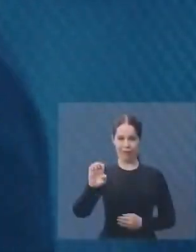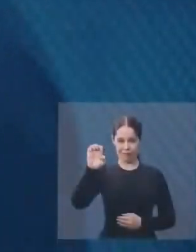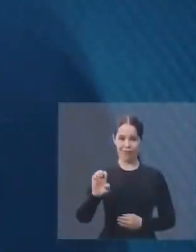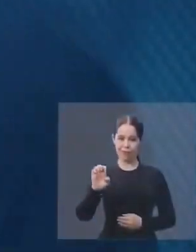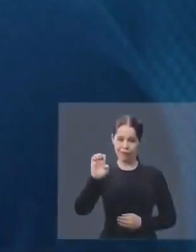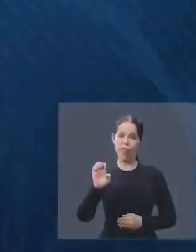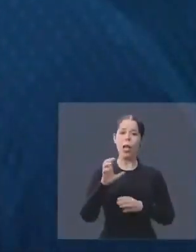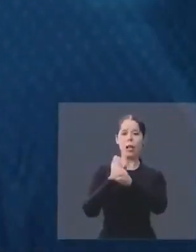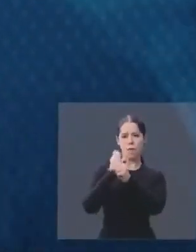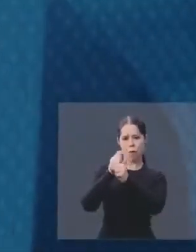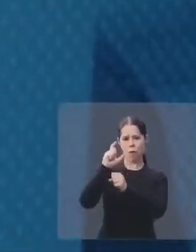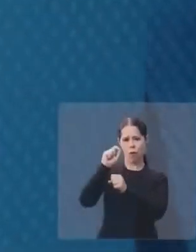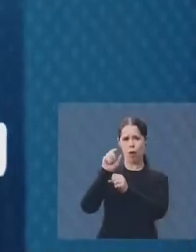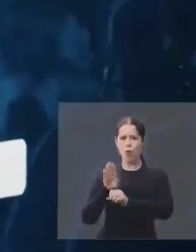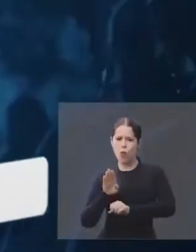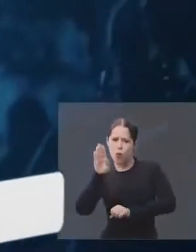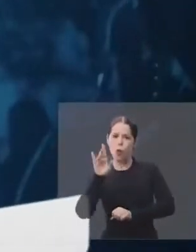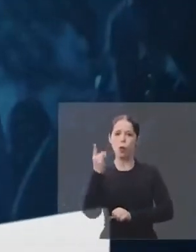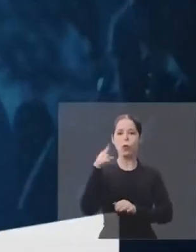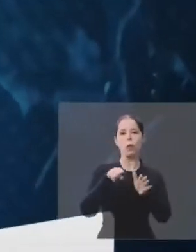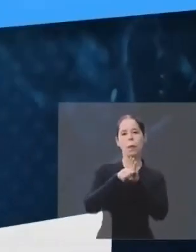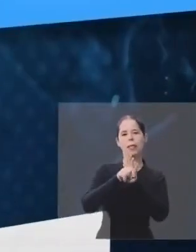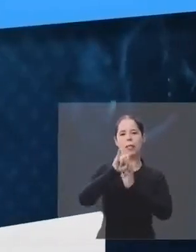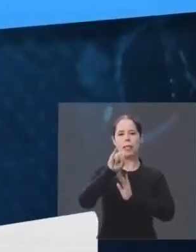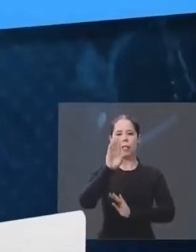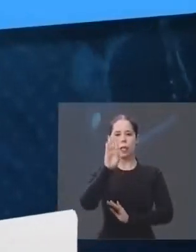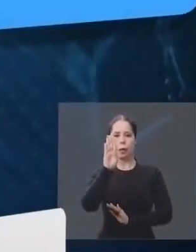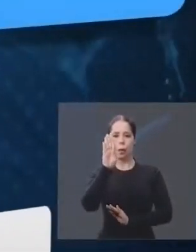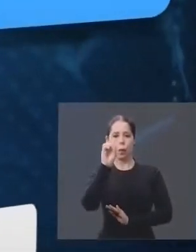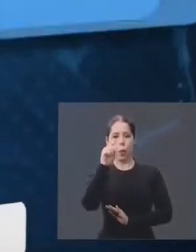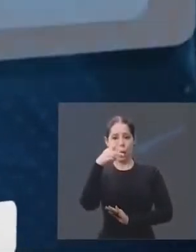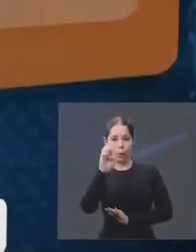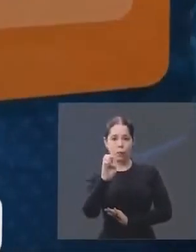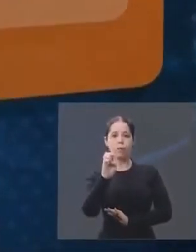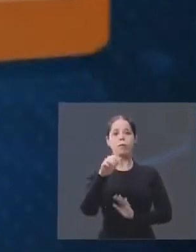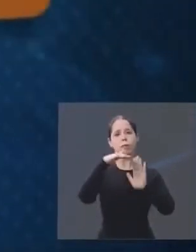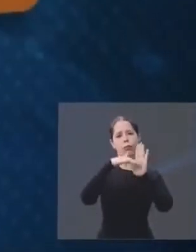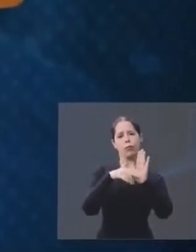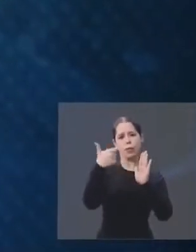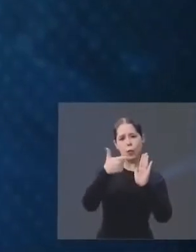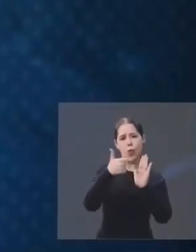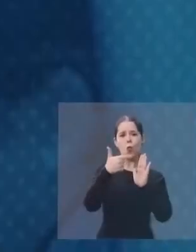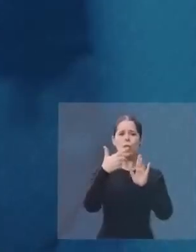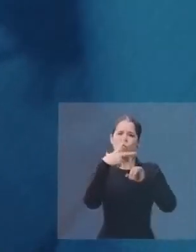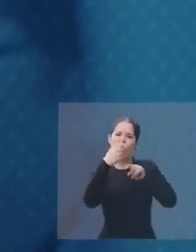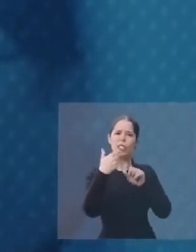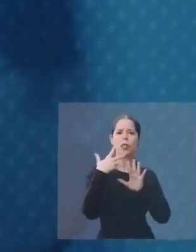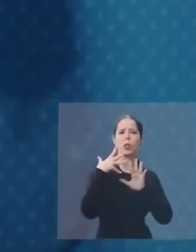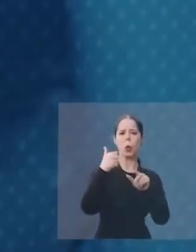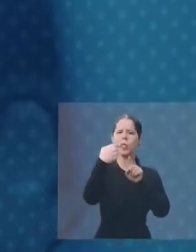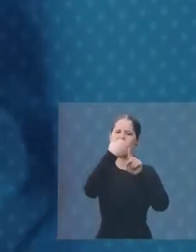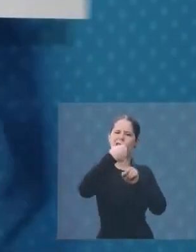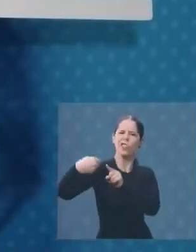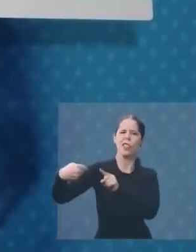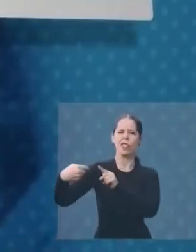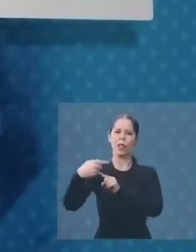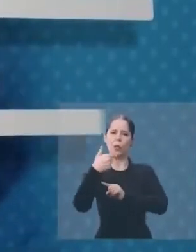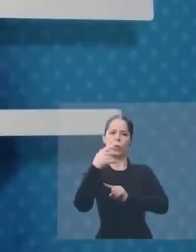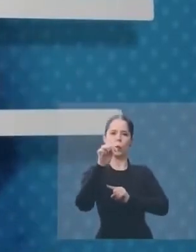Sul. Eduardo Leite cresceu 10 pontos na última pesquisa Ibope, assumiu o segundo lugar e vence todos